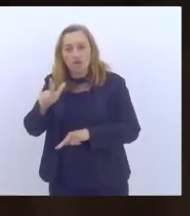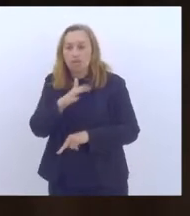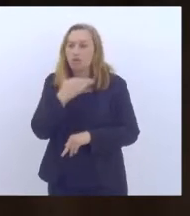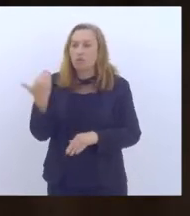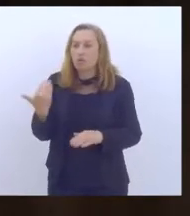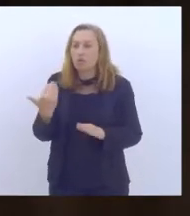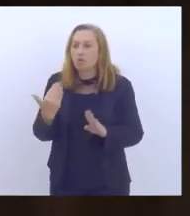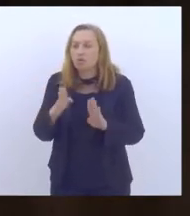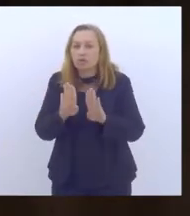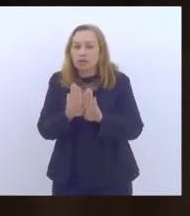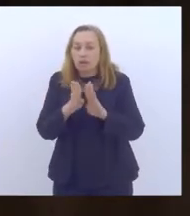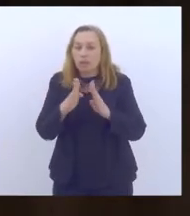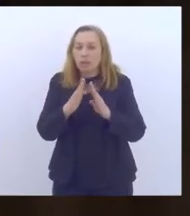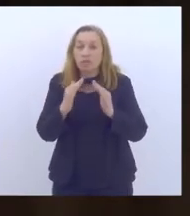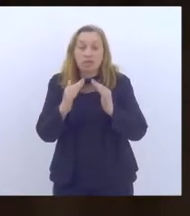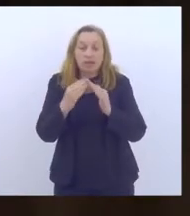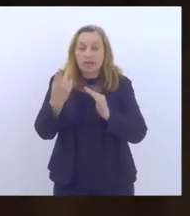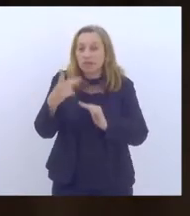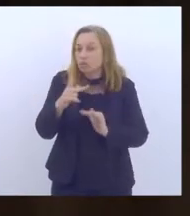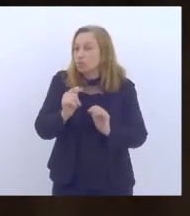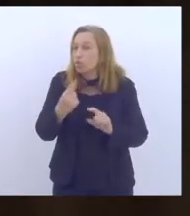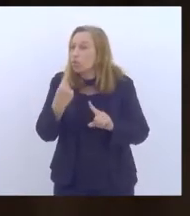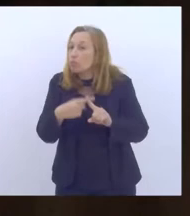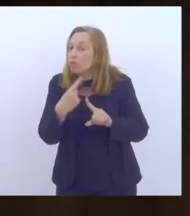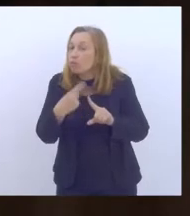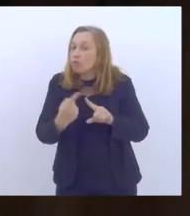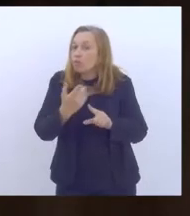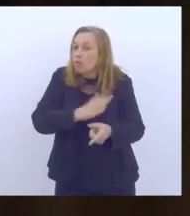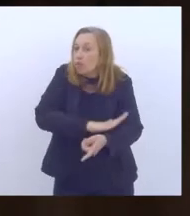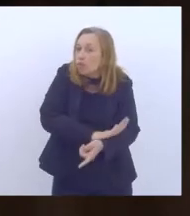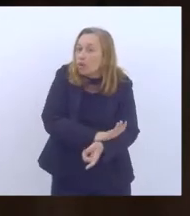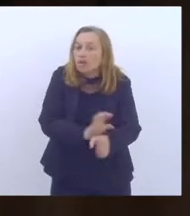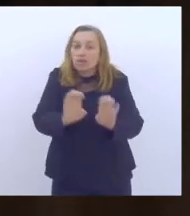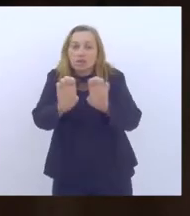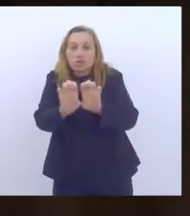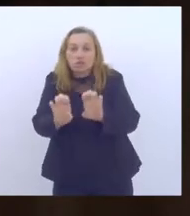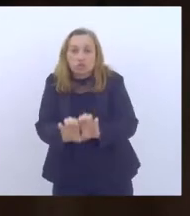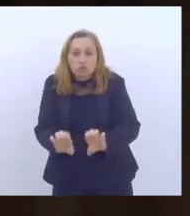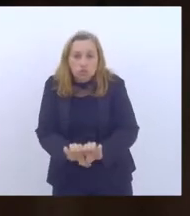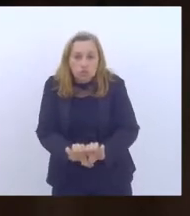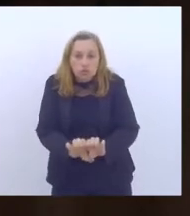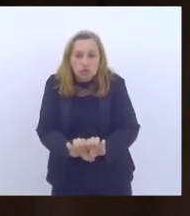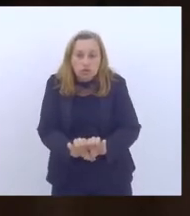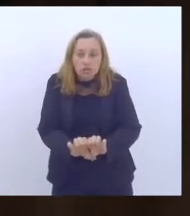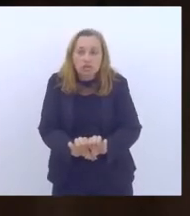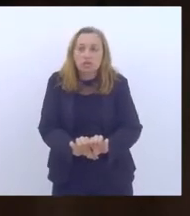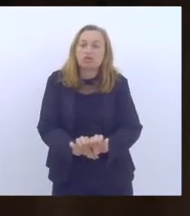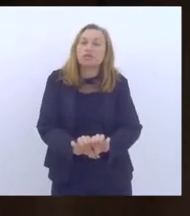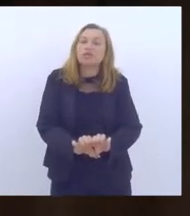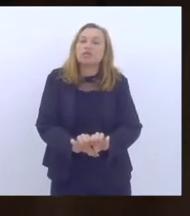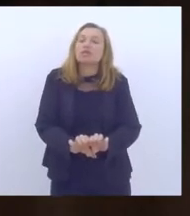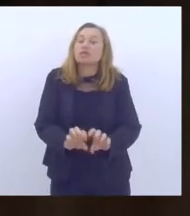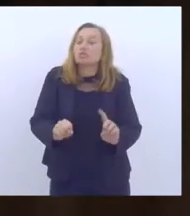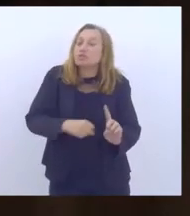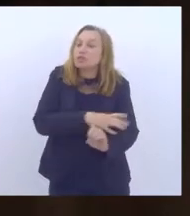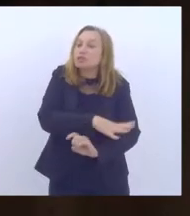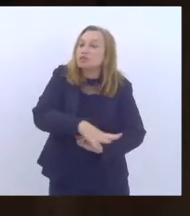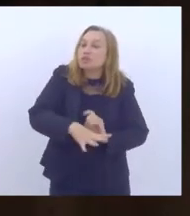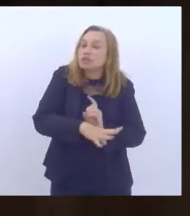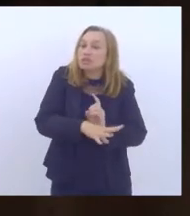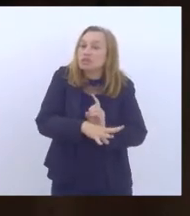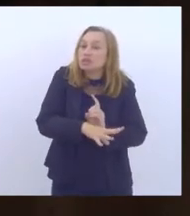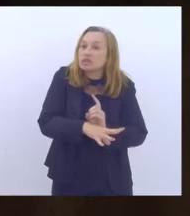na porta de sua casa porque o racismo estrutural sistematizado numa sociedade